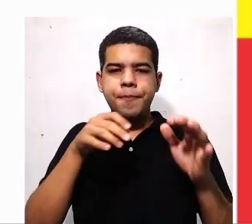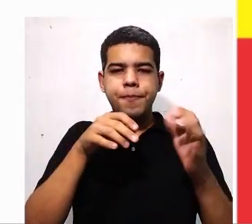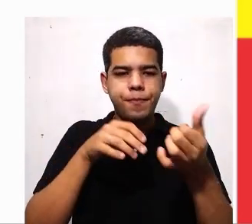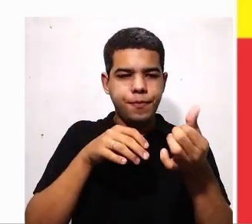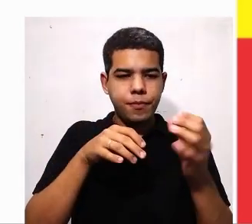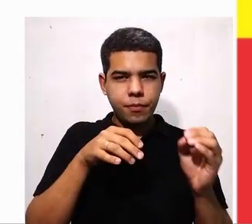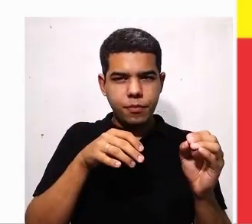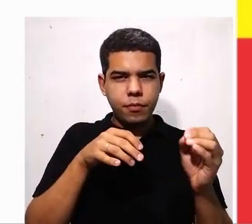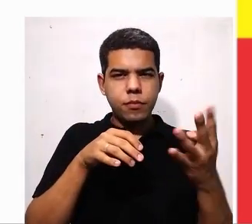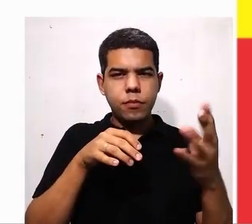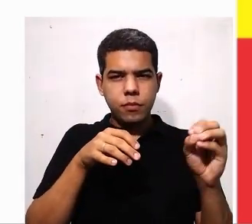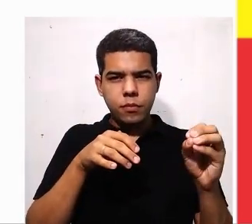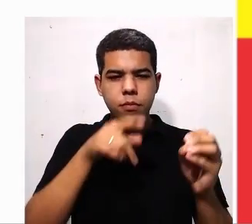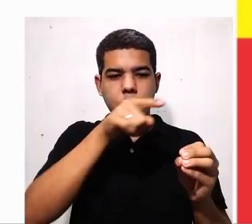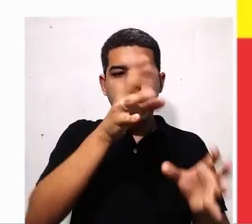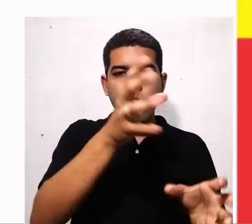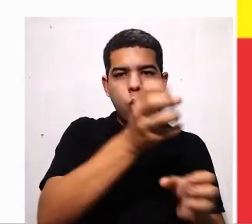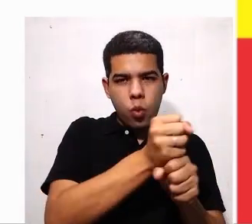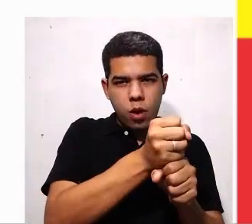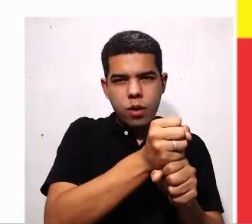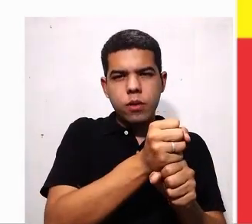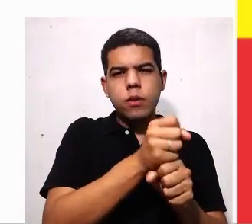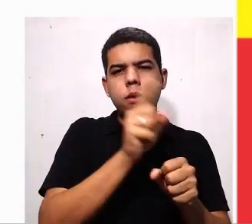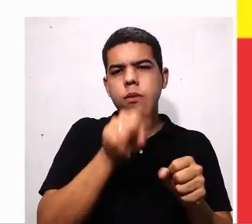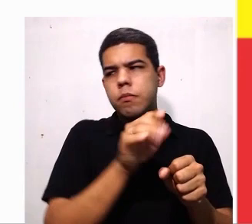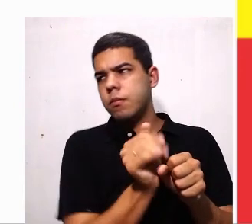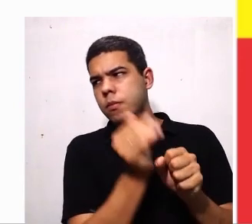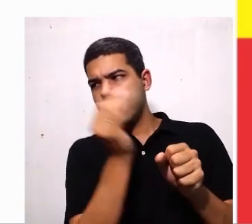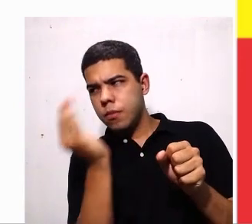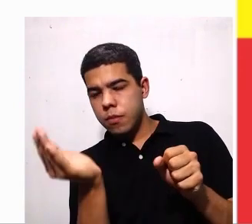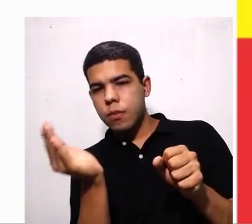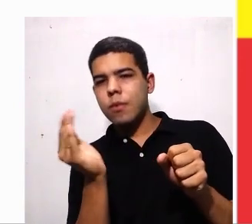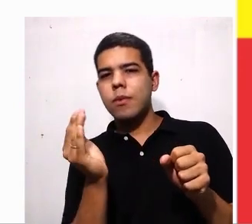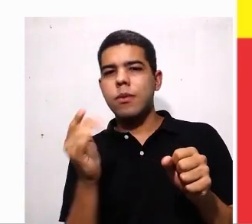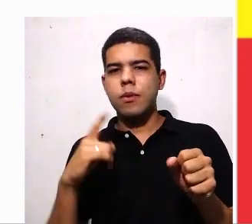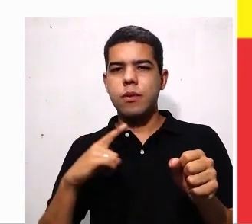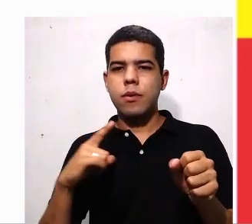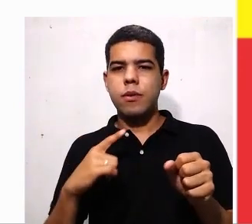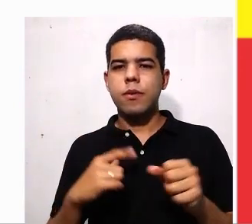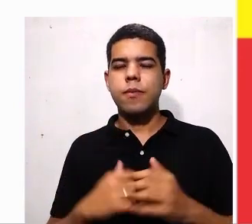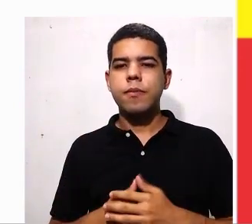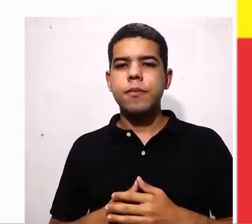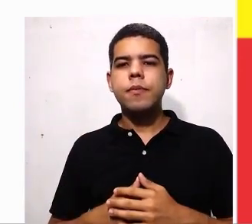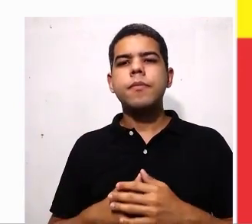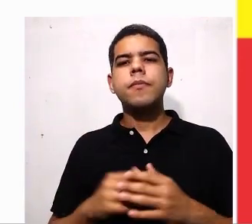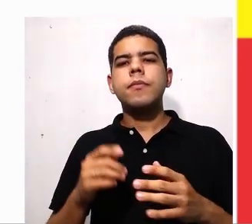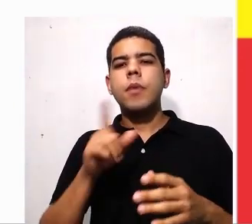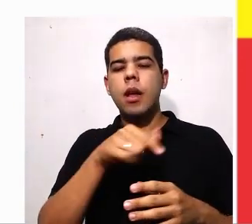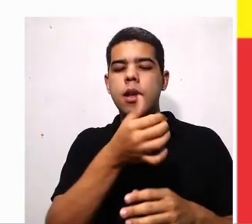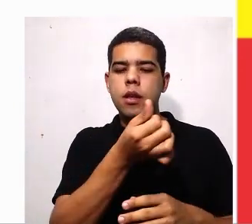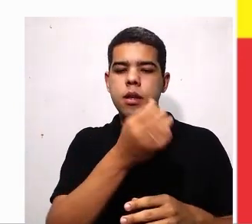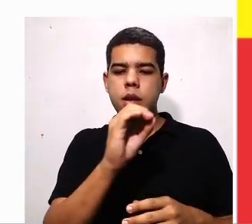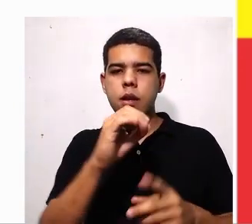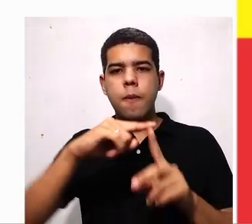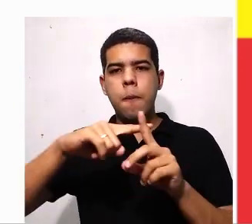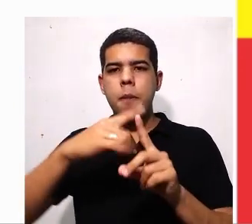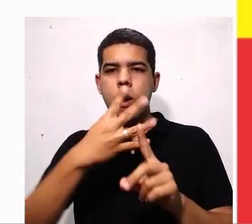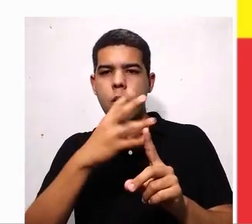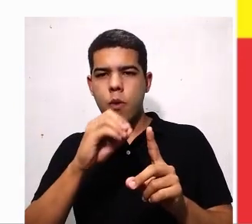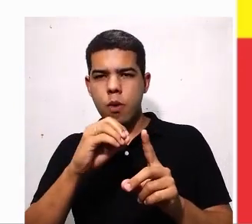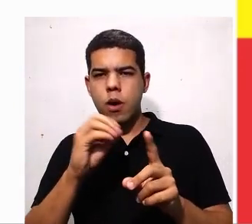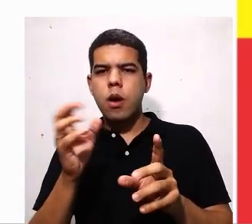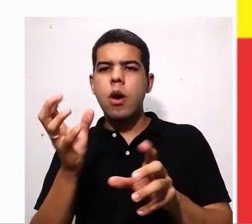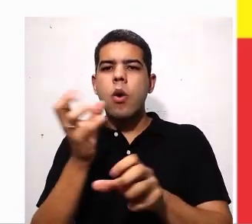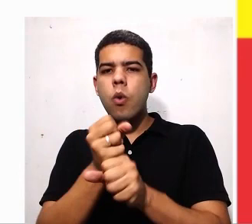dele. Então, se está longe, essa soma vai ser igual a esse ângulo externo. Então, alfa vai ser igual a 60